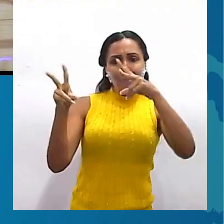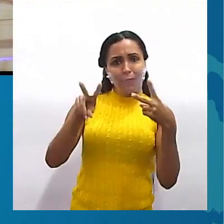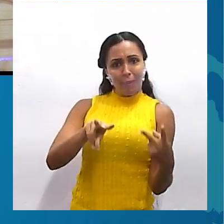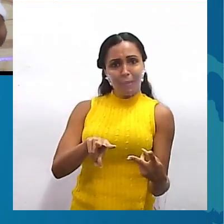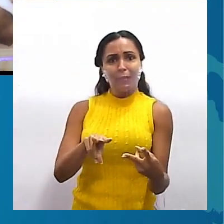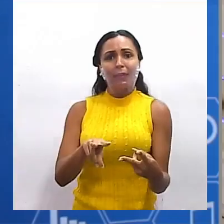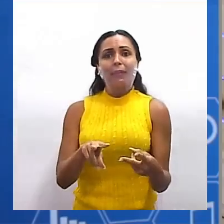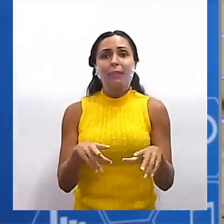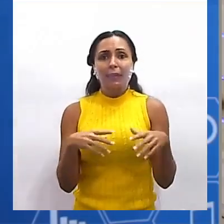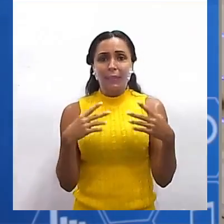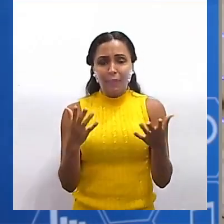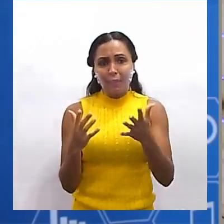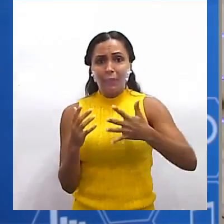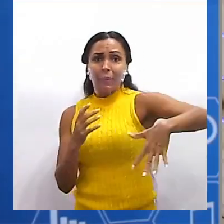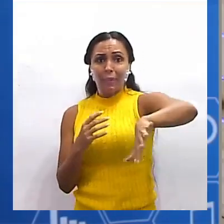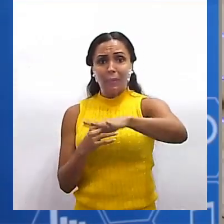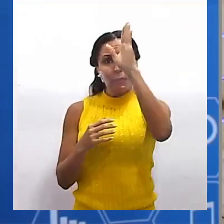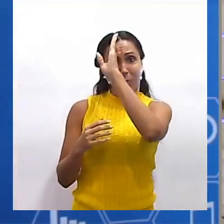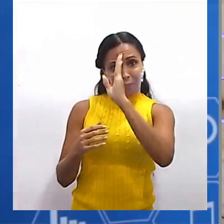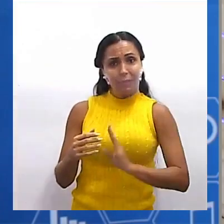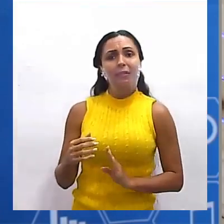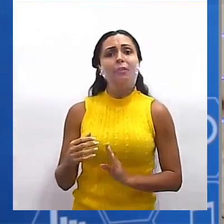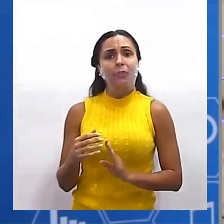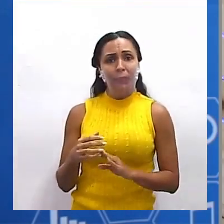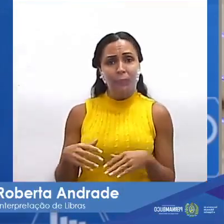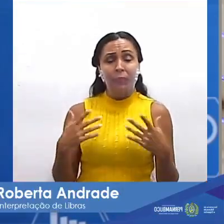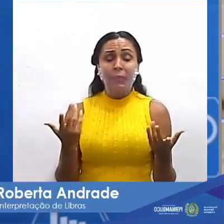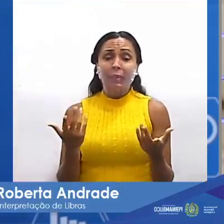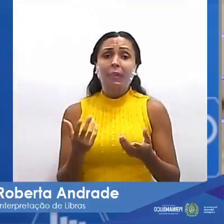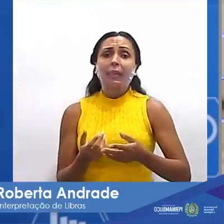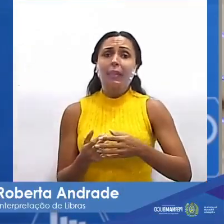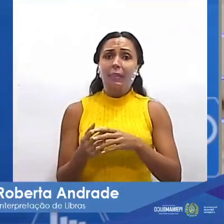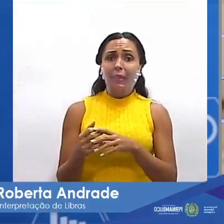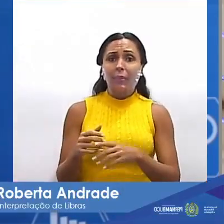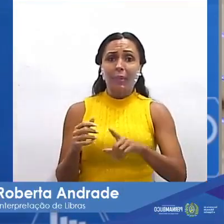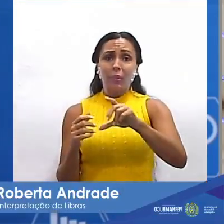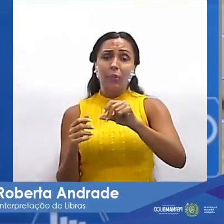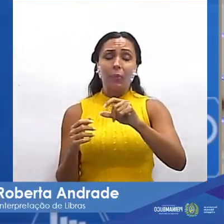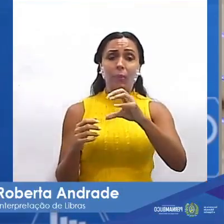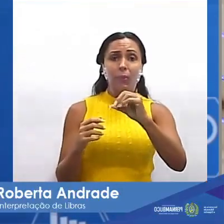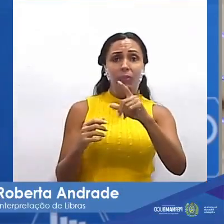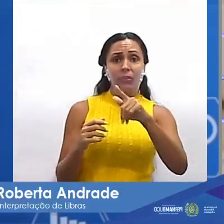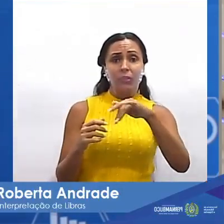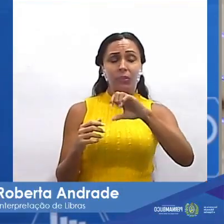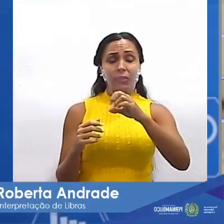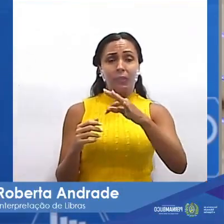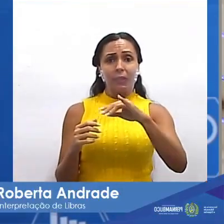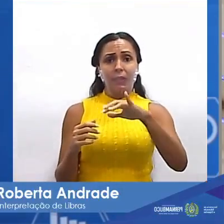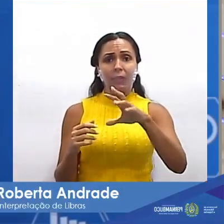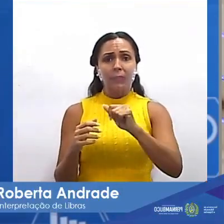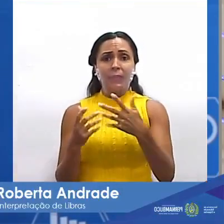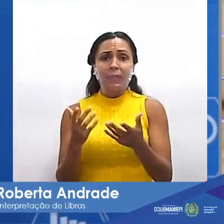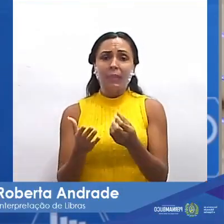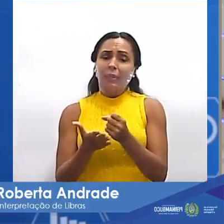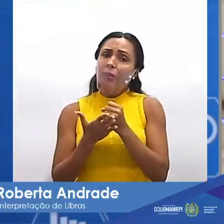febre, né, dentro do Brasil, né? Então, a logística reversa ajuda muito o cliente na seguinte